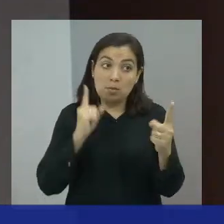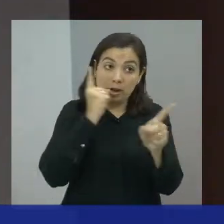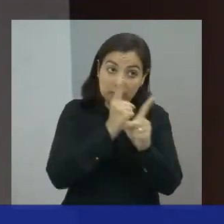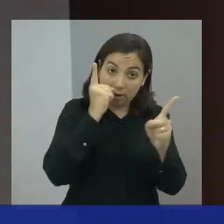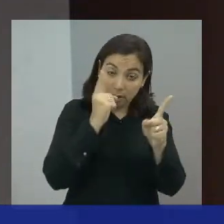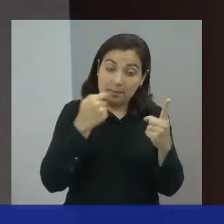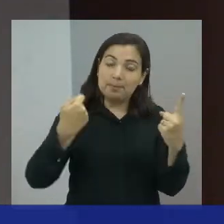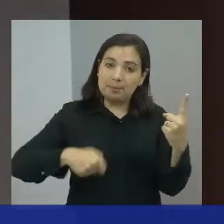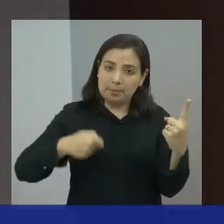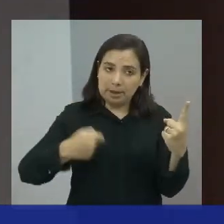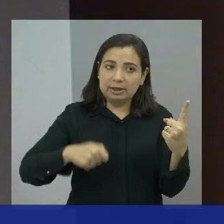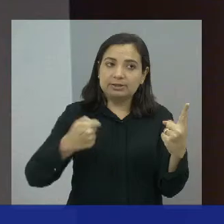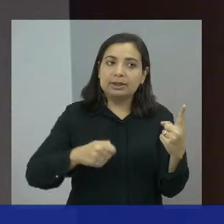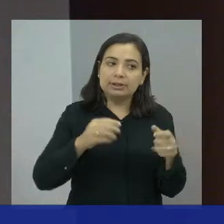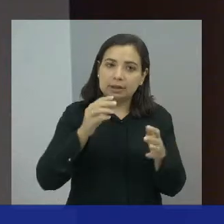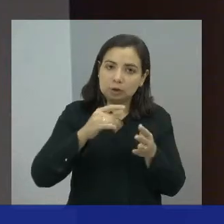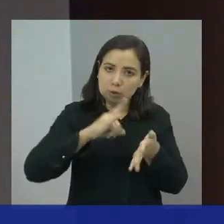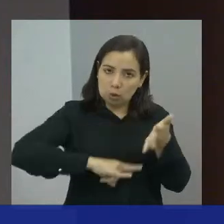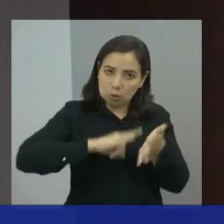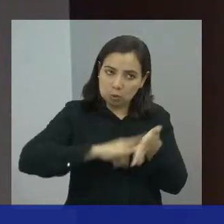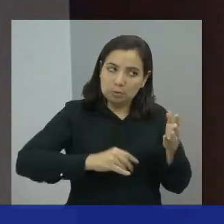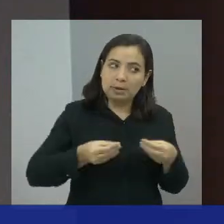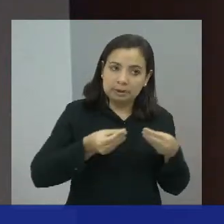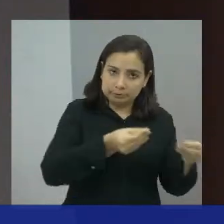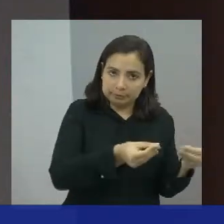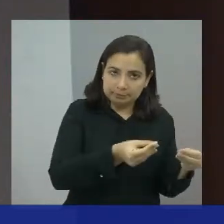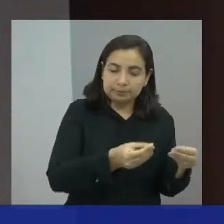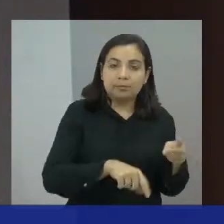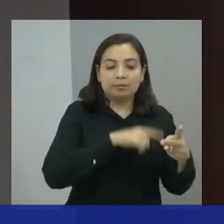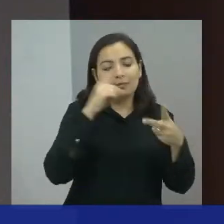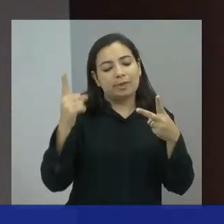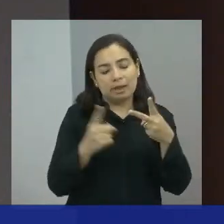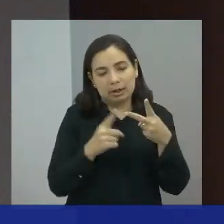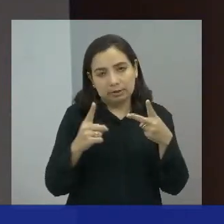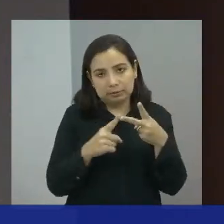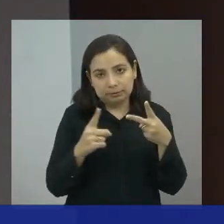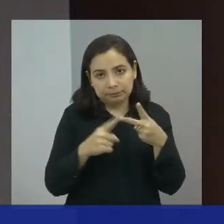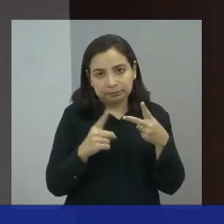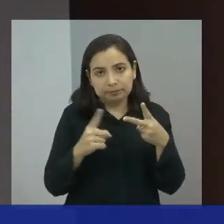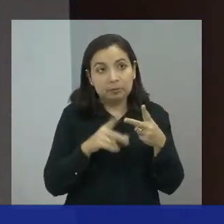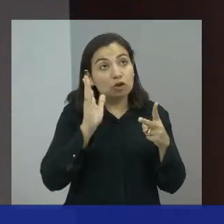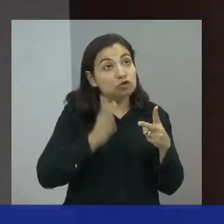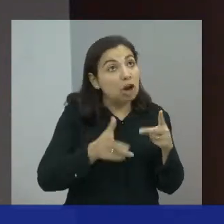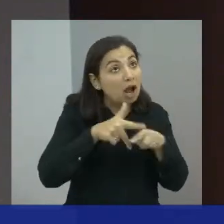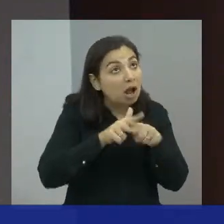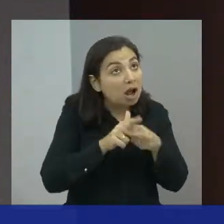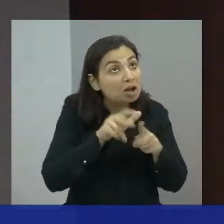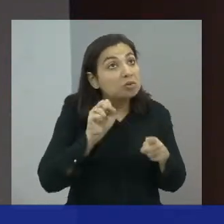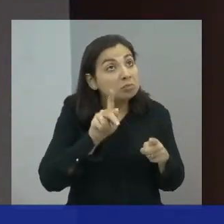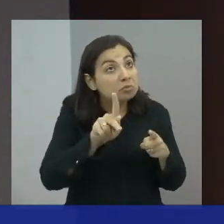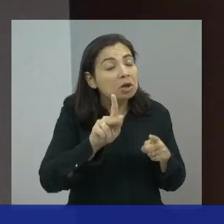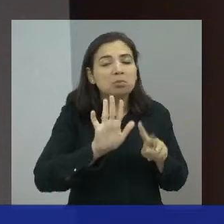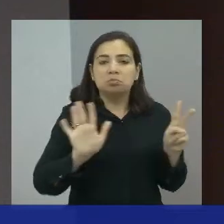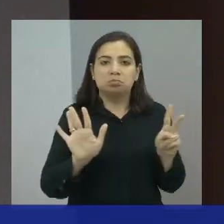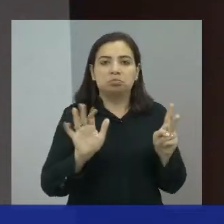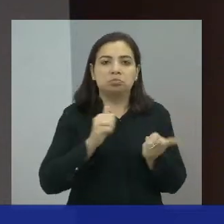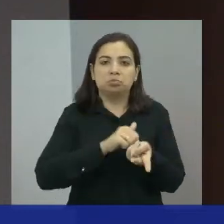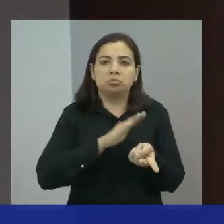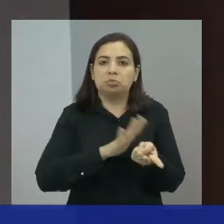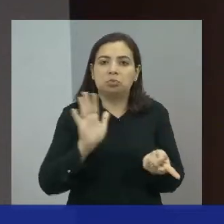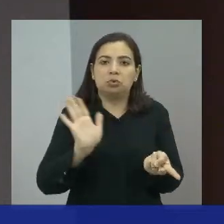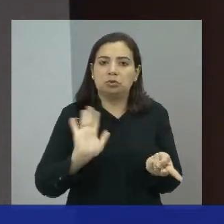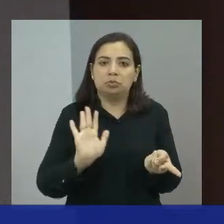regularizada a pendência, então a pessoa não será punida. Não foi regularizada a